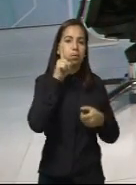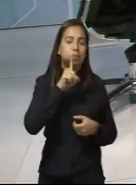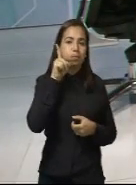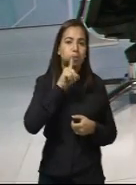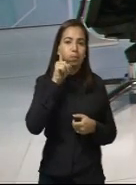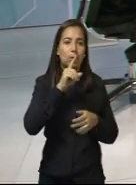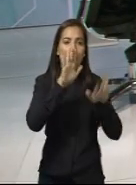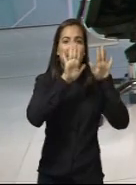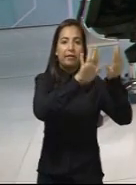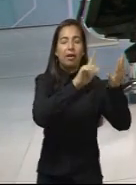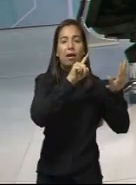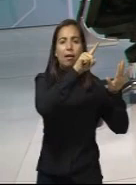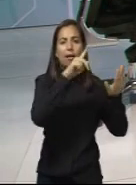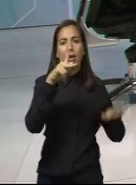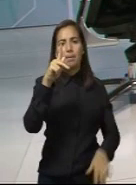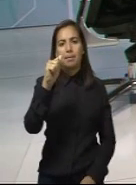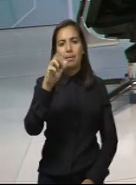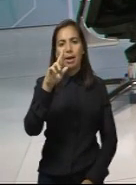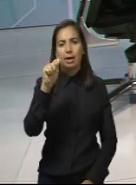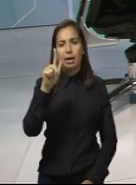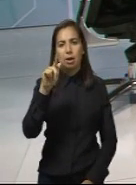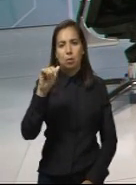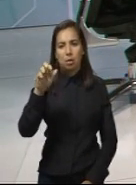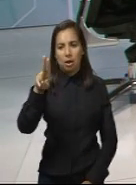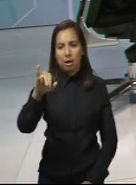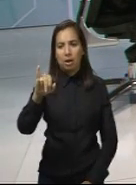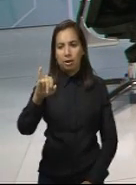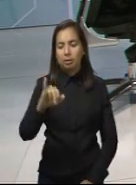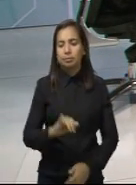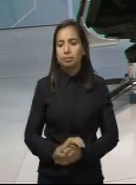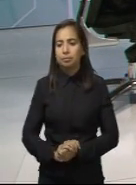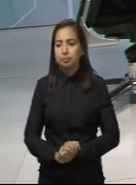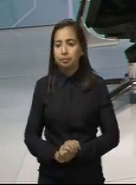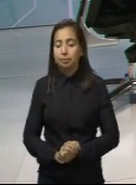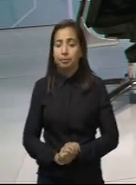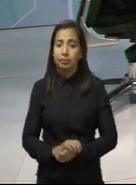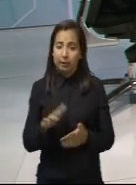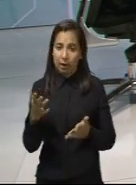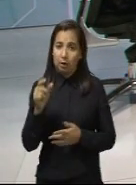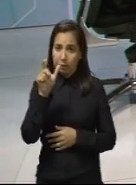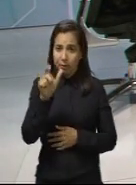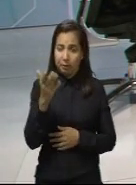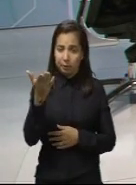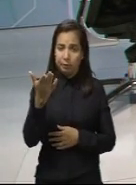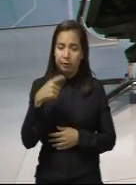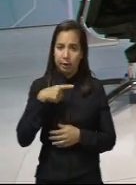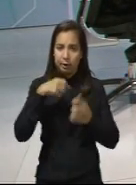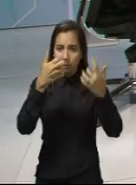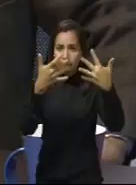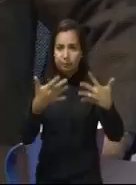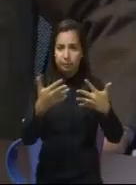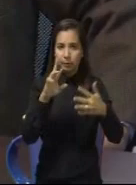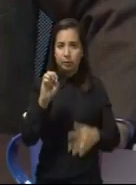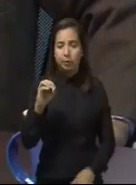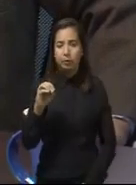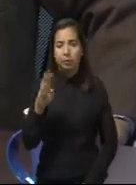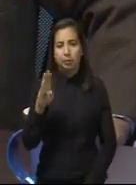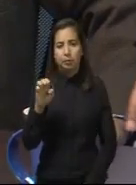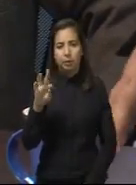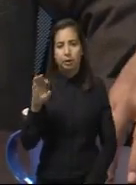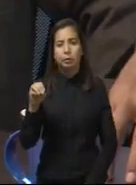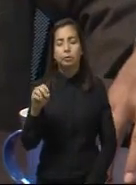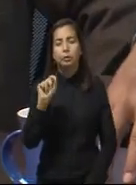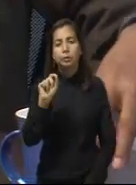no Paraguai. Agora, essa que você coloca, o Roberto também, é o seguinte, você não